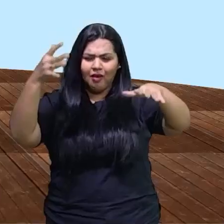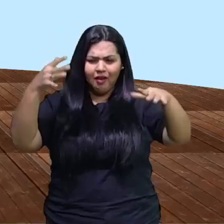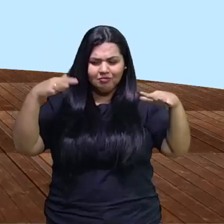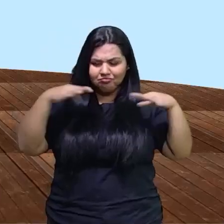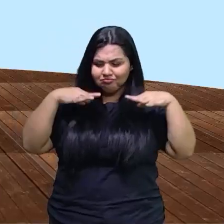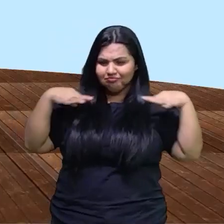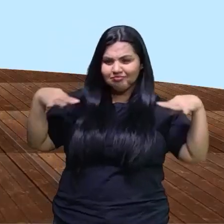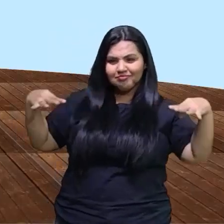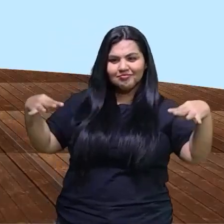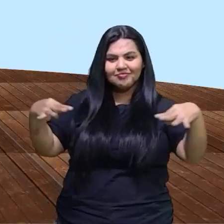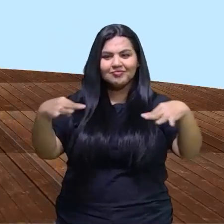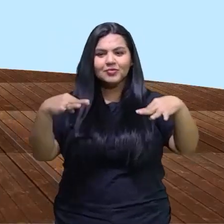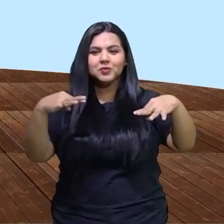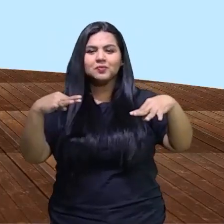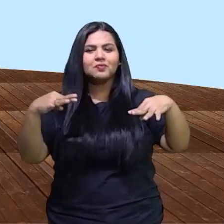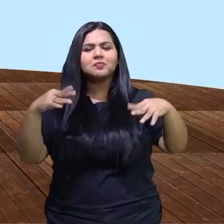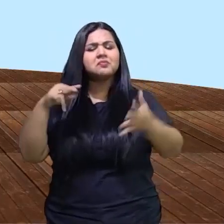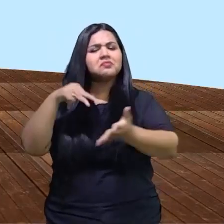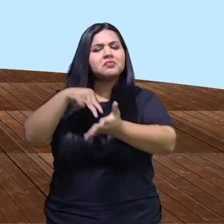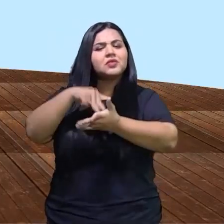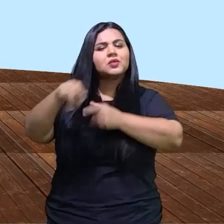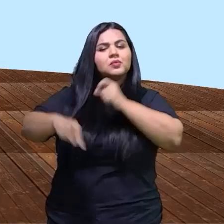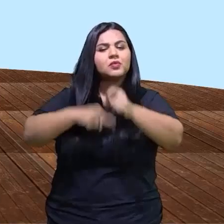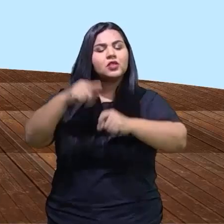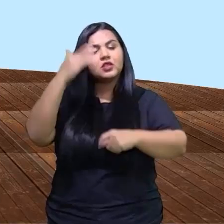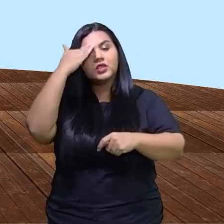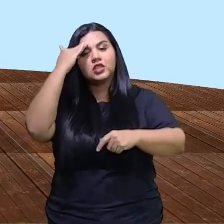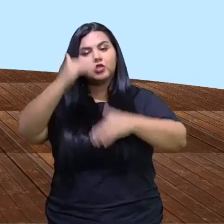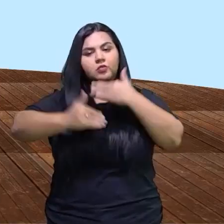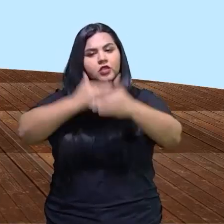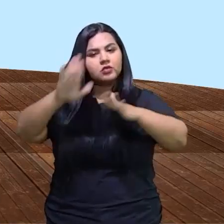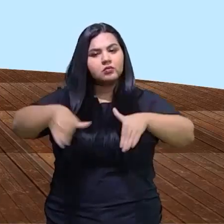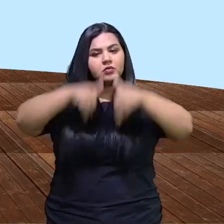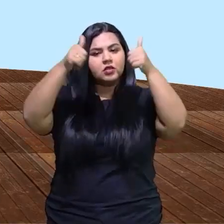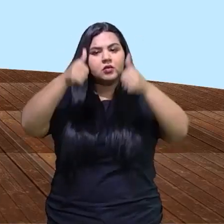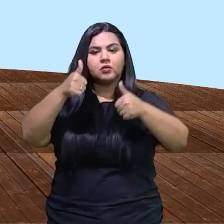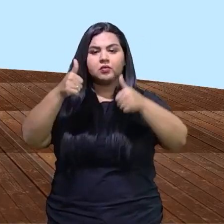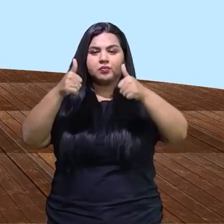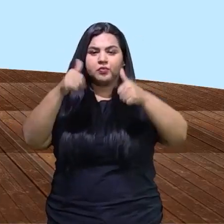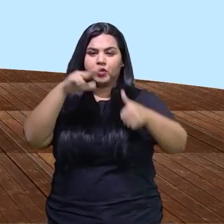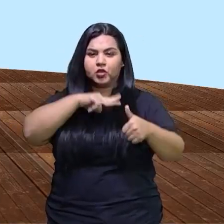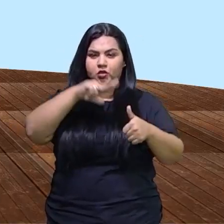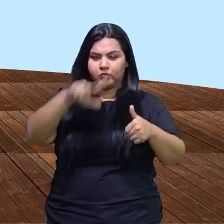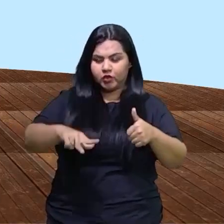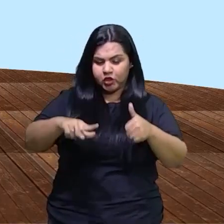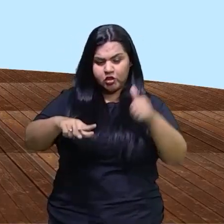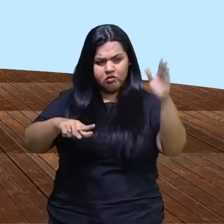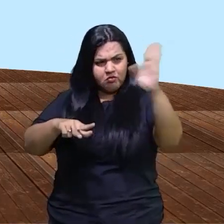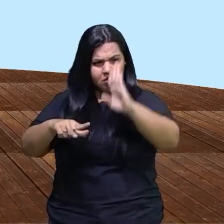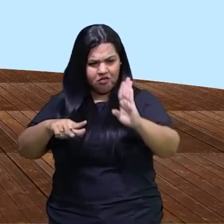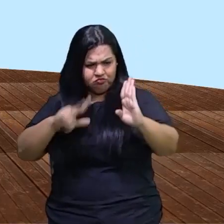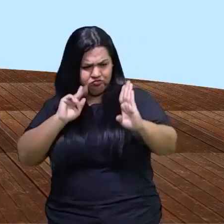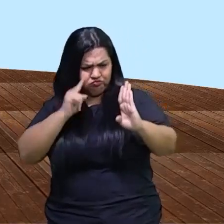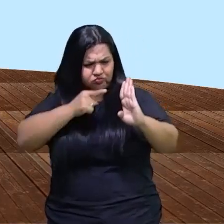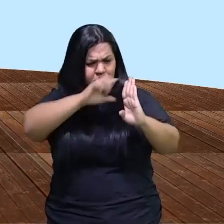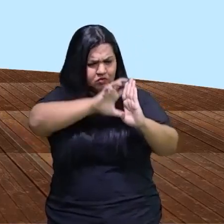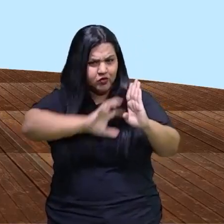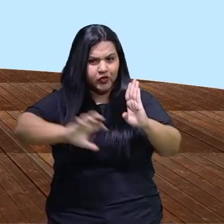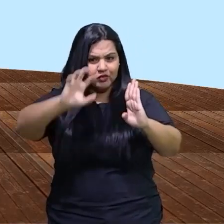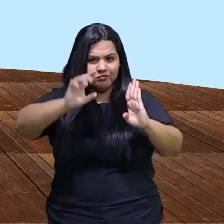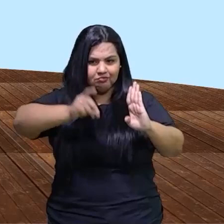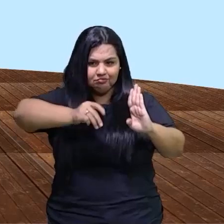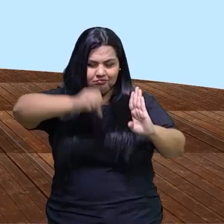rapaz. E para que nós estamos aqui? Para entendermos esse processo melhor. Portugal pega e divide o Brasil por províncias. Produção?